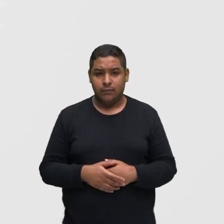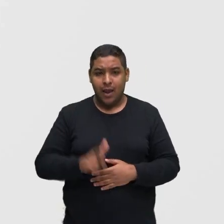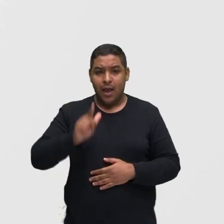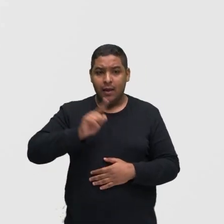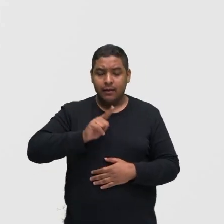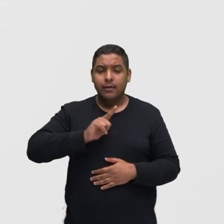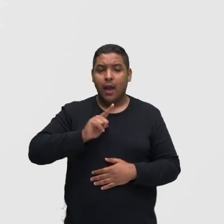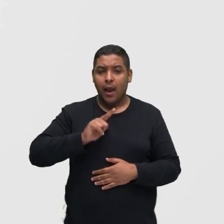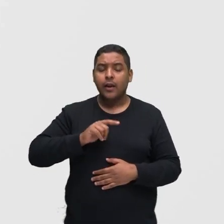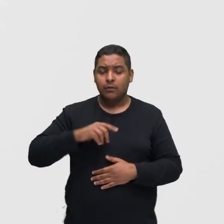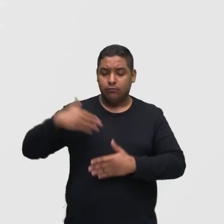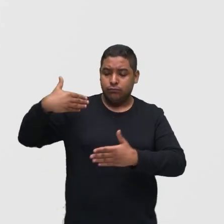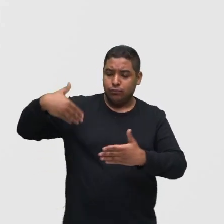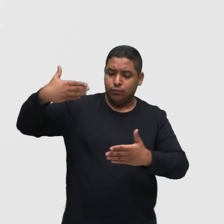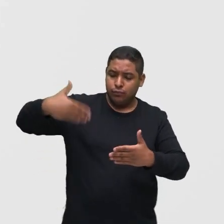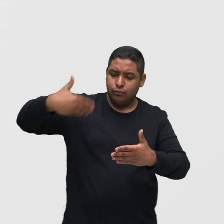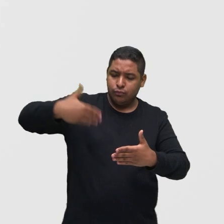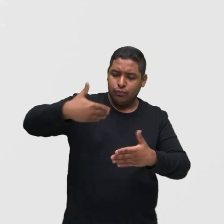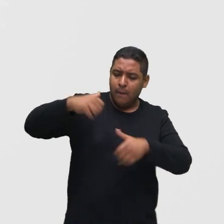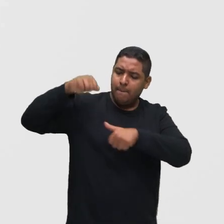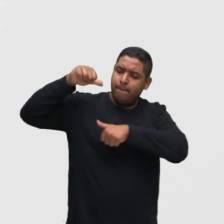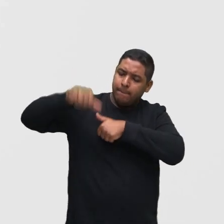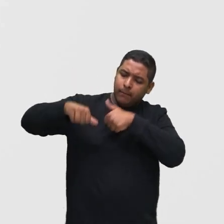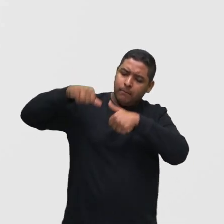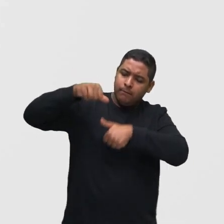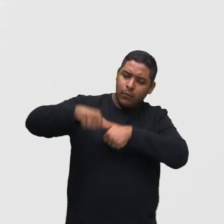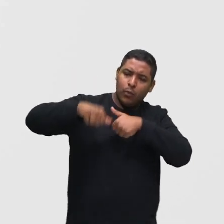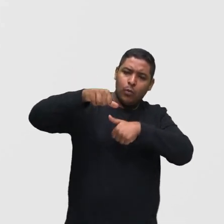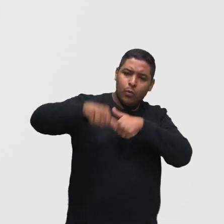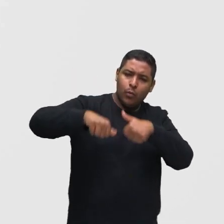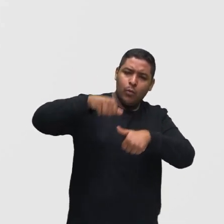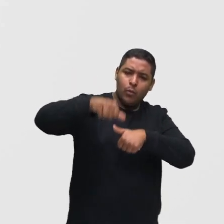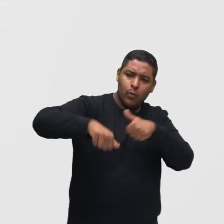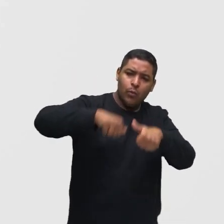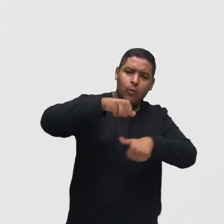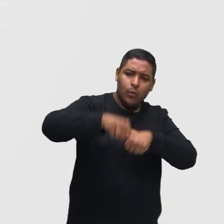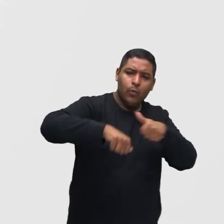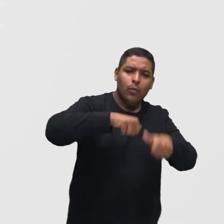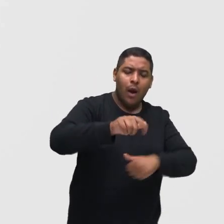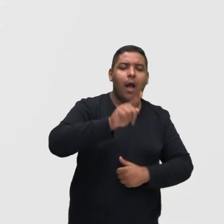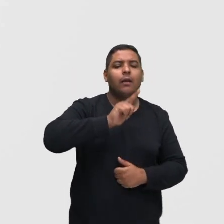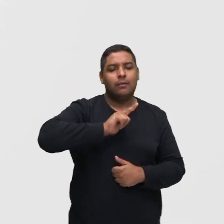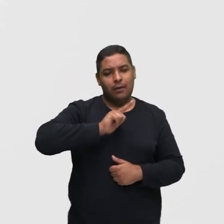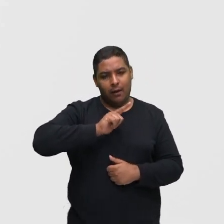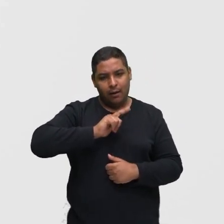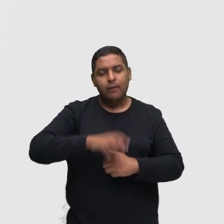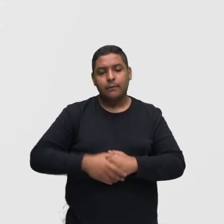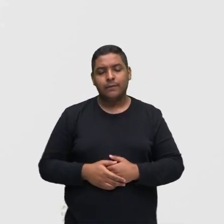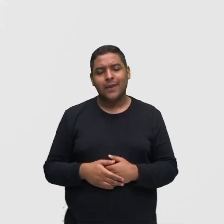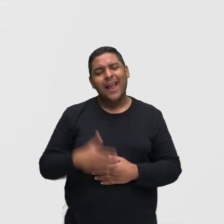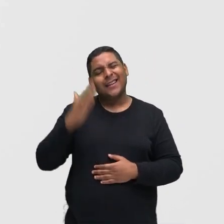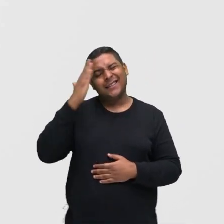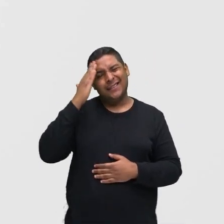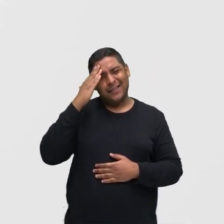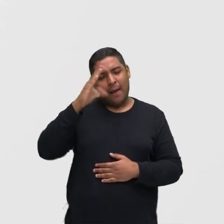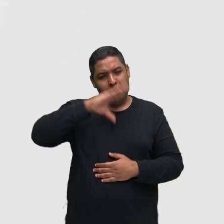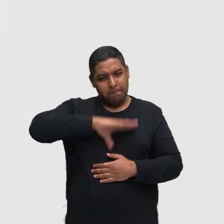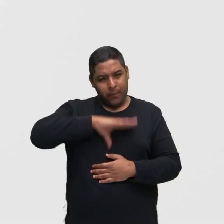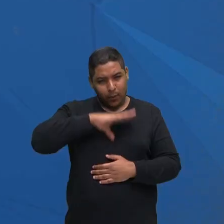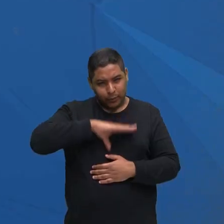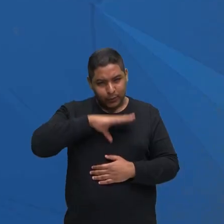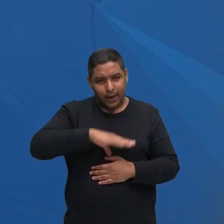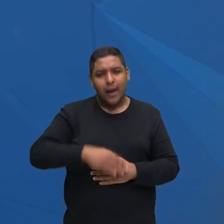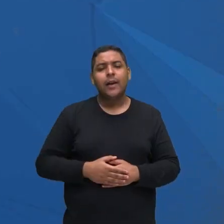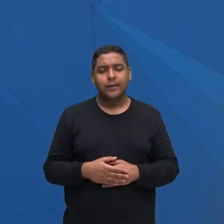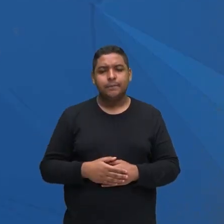né, dessas mudanças ocorridas na língua com o decorrer do tempo. A gente sabe que o nosso idioma, a gente fala português,